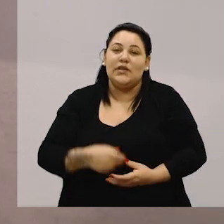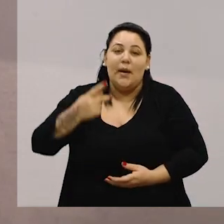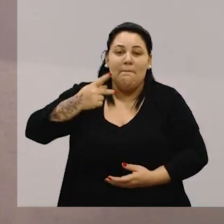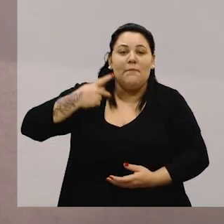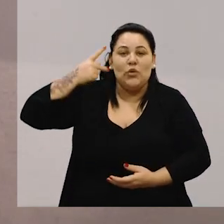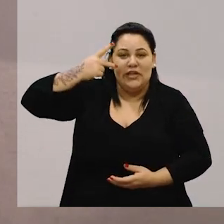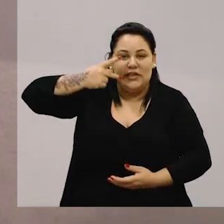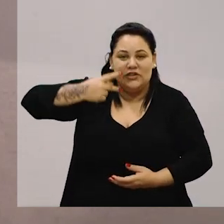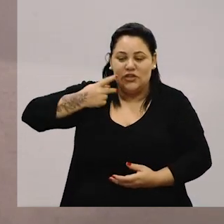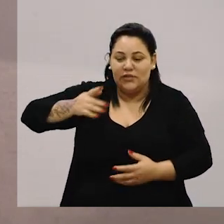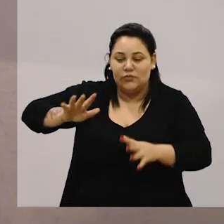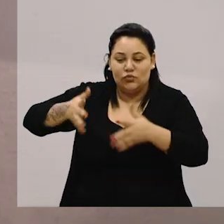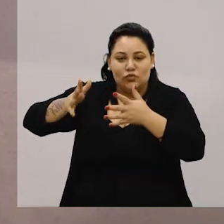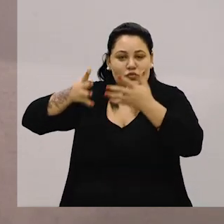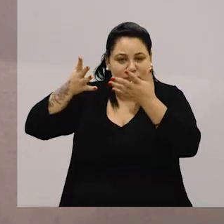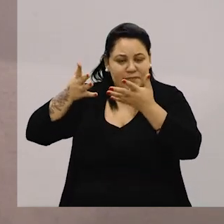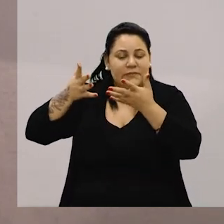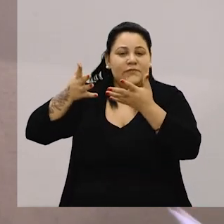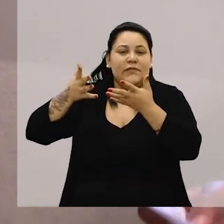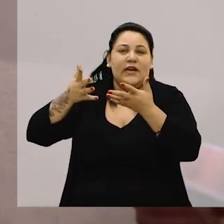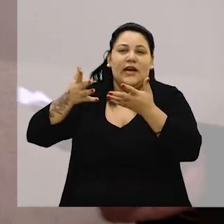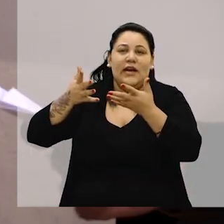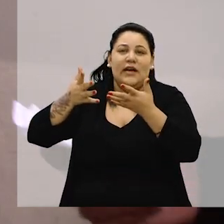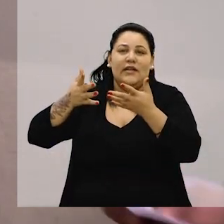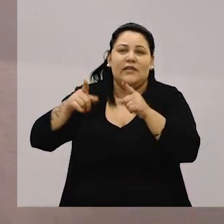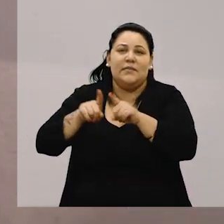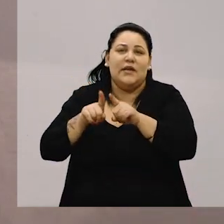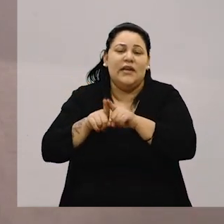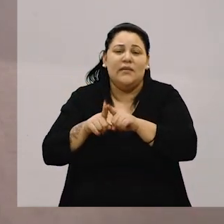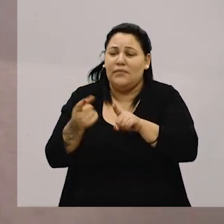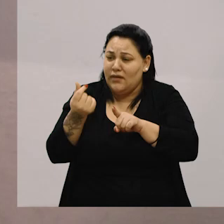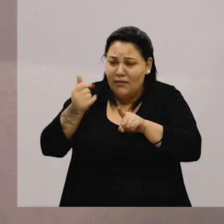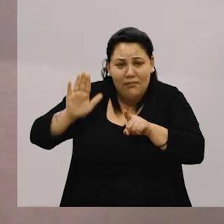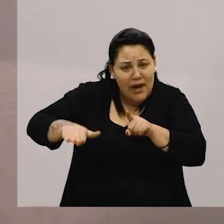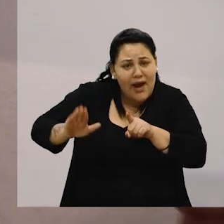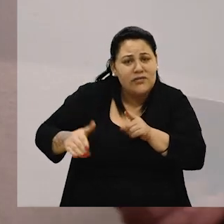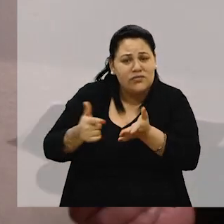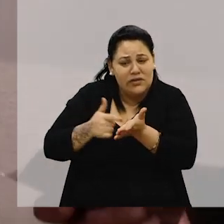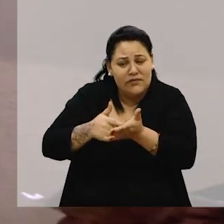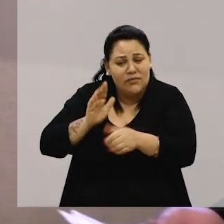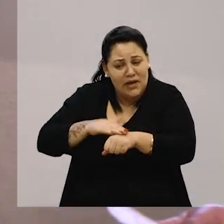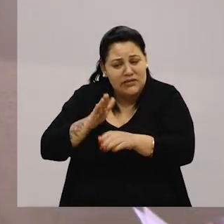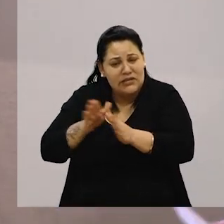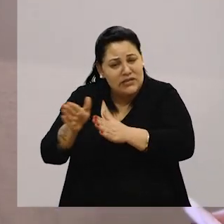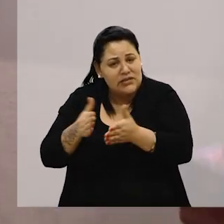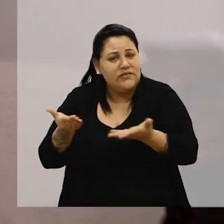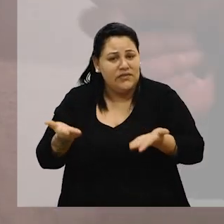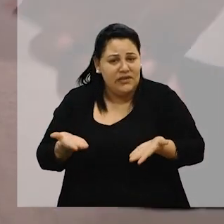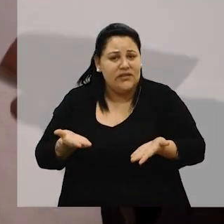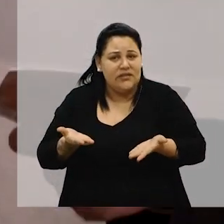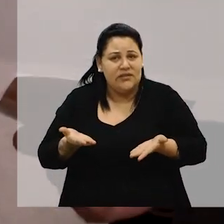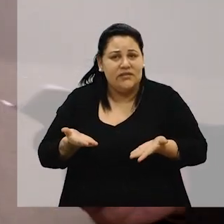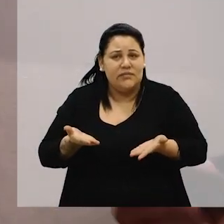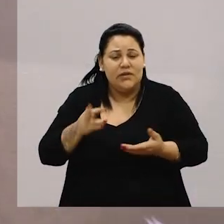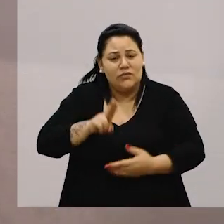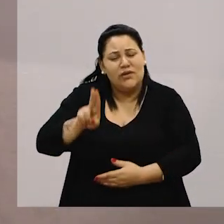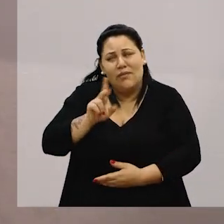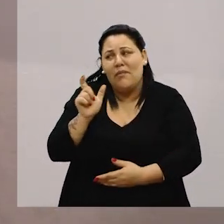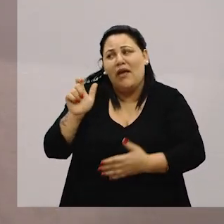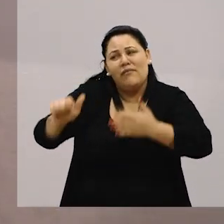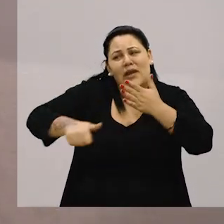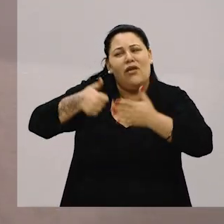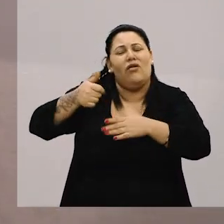tanto da política de incentivo a partir do barateamento, digamos assim, ou de um valor mais acessível,